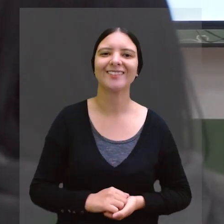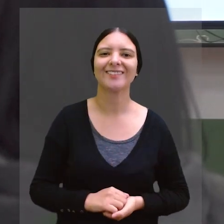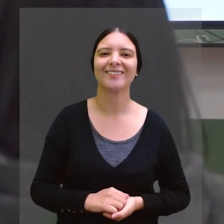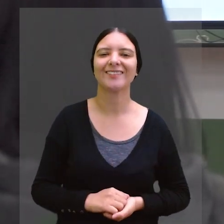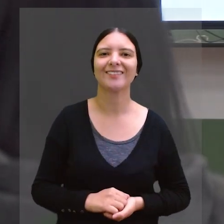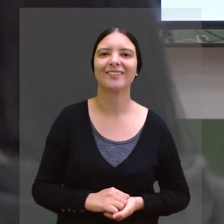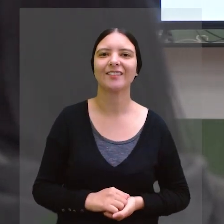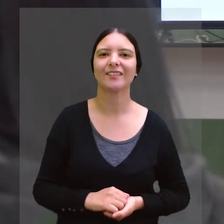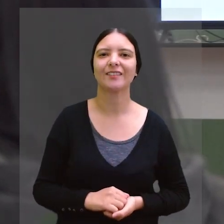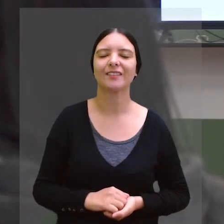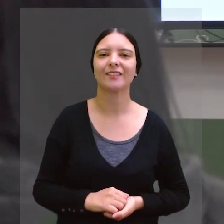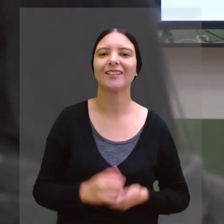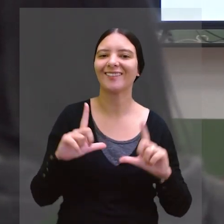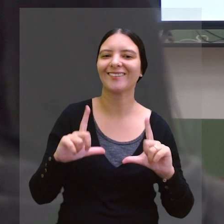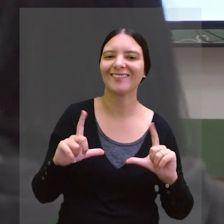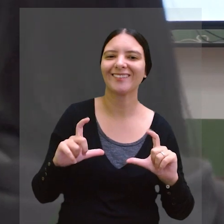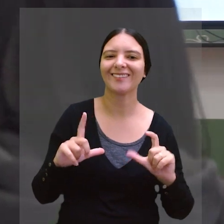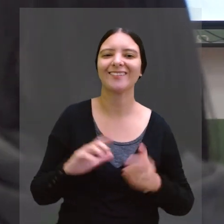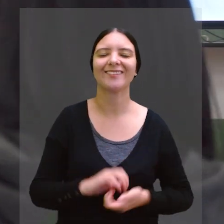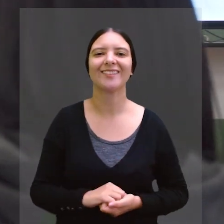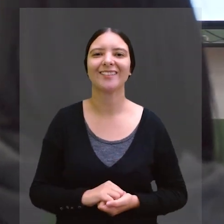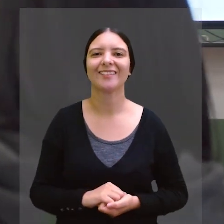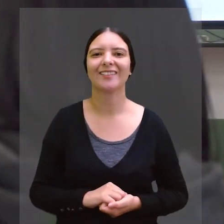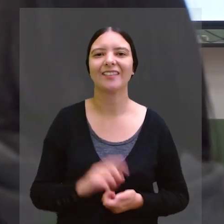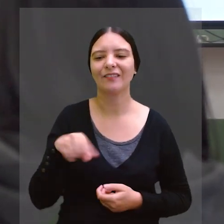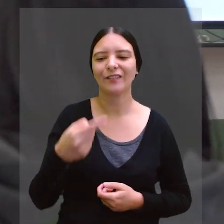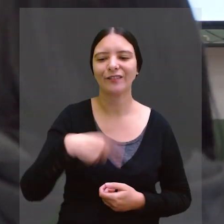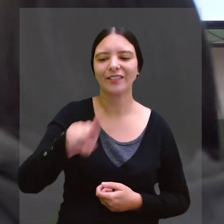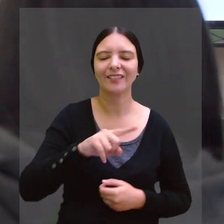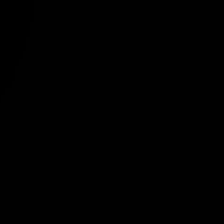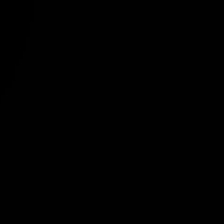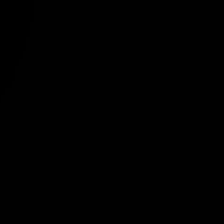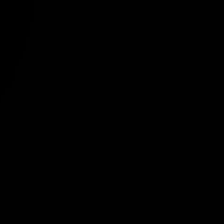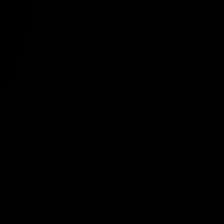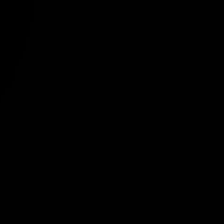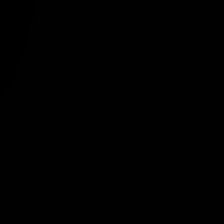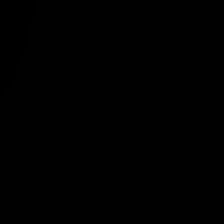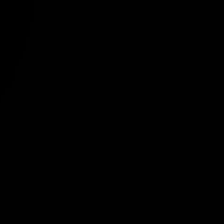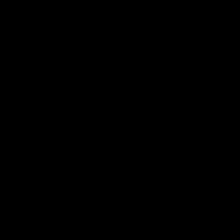Então, vou tirar e vocês fazem algum gesto aí.